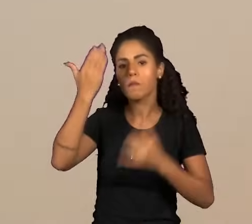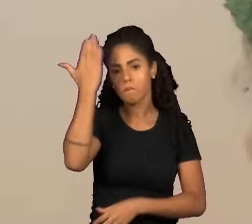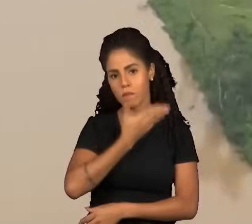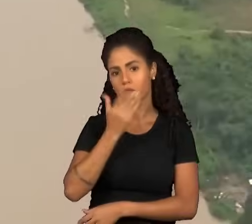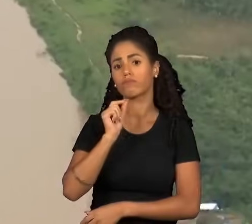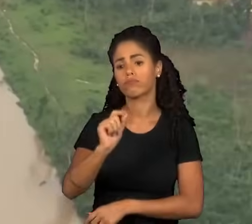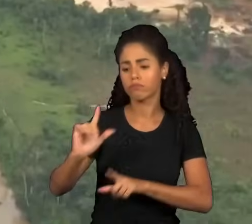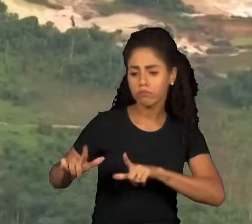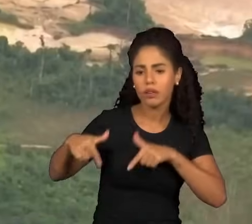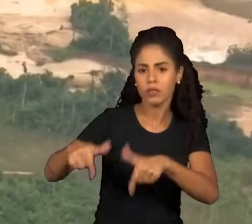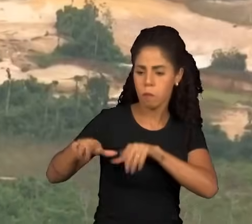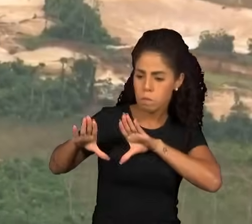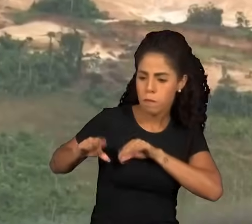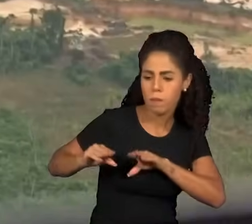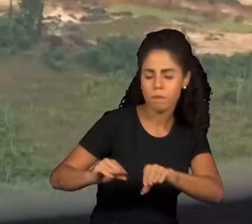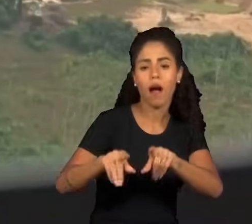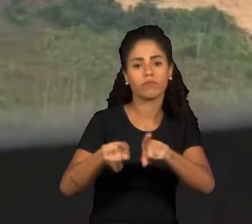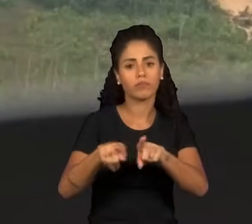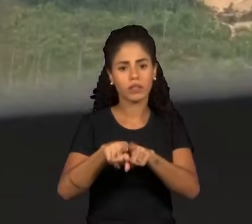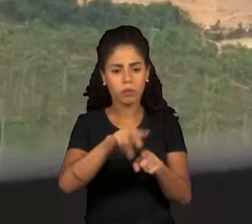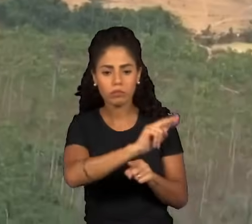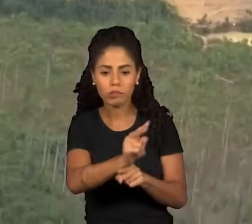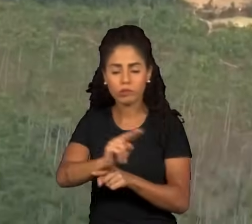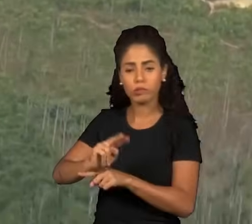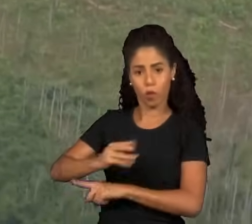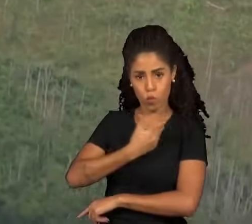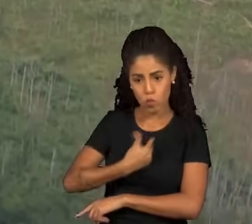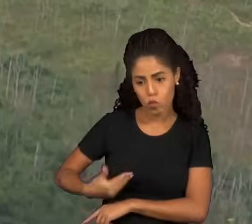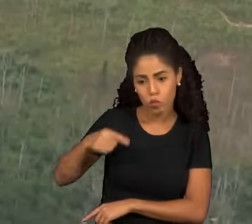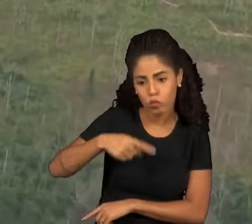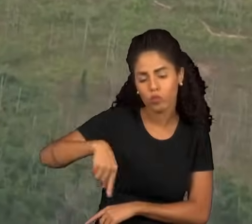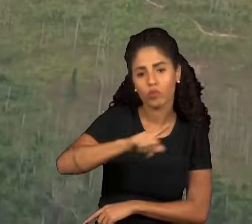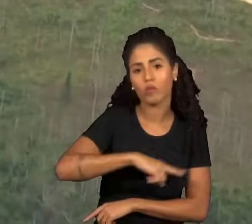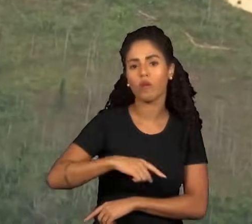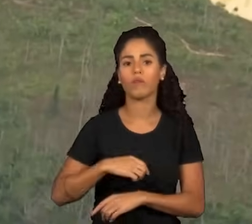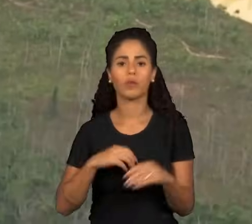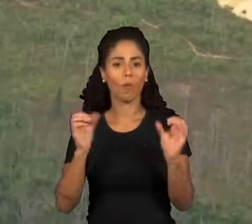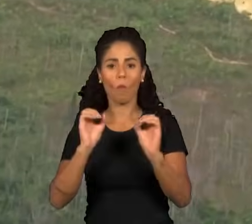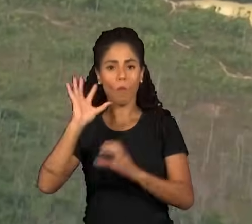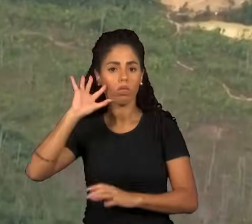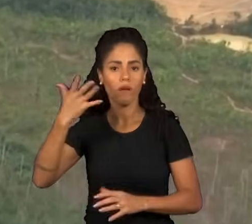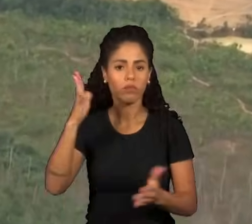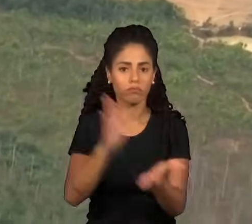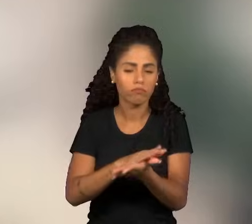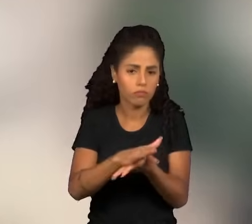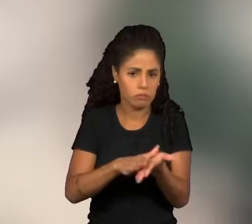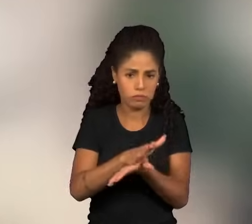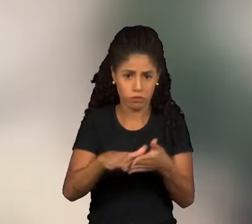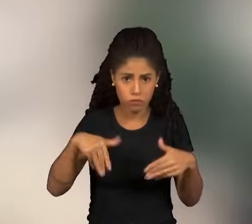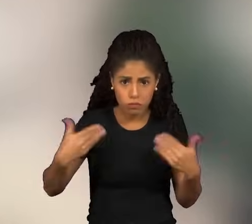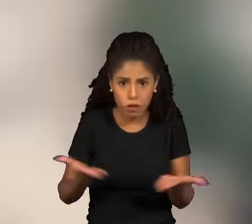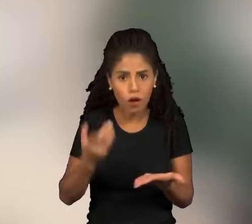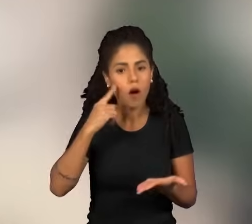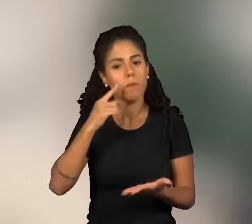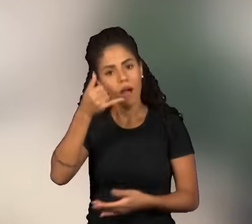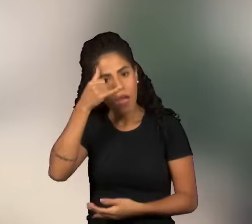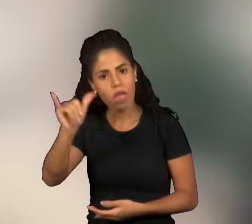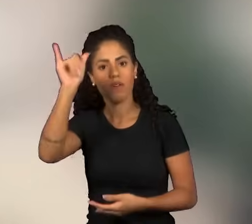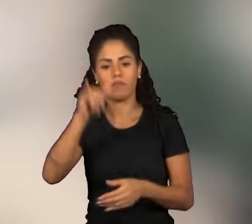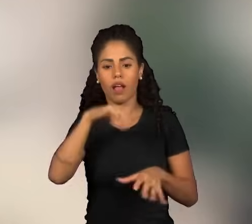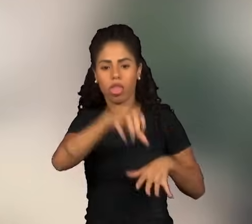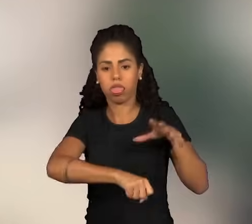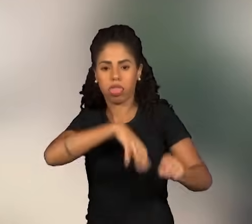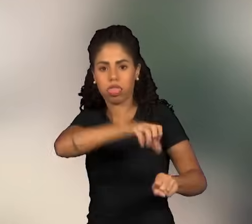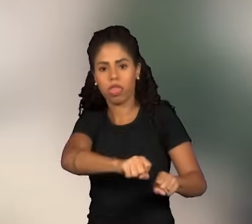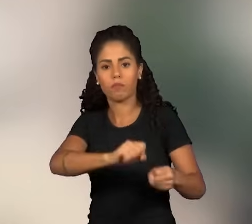que as ações de combate e fiscalização do governo federal não têm sido suficientes para impedir a invasão de